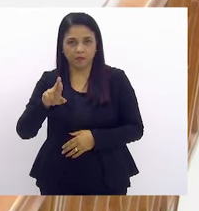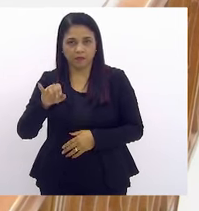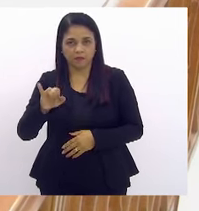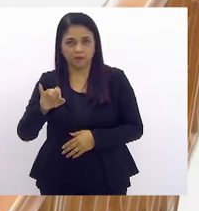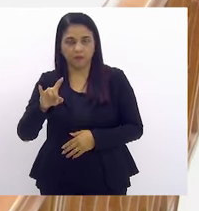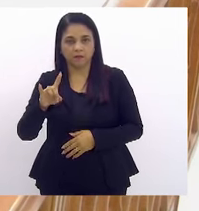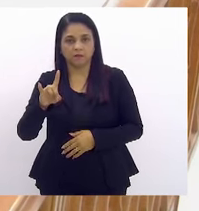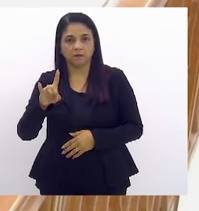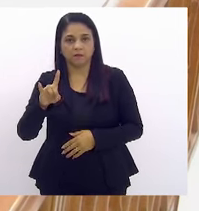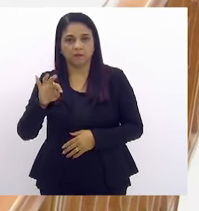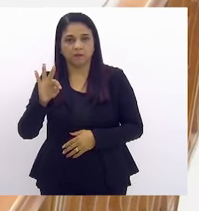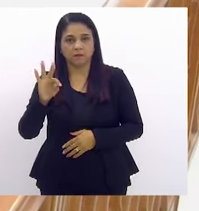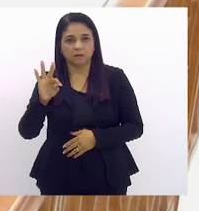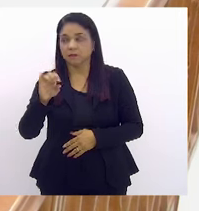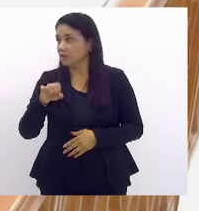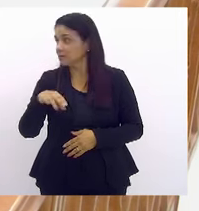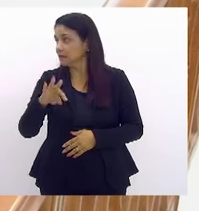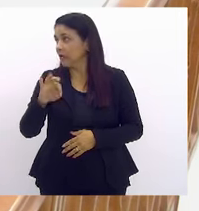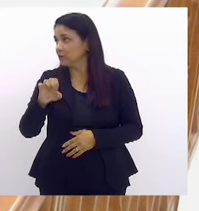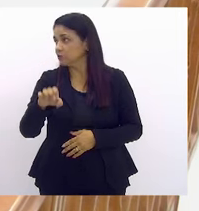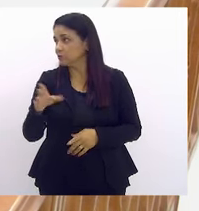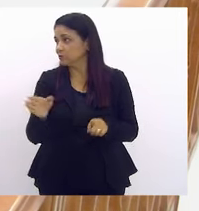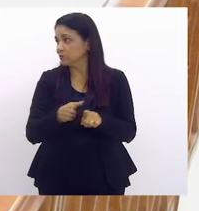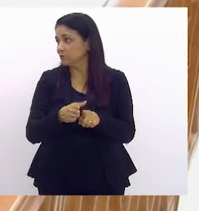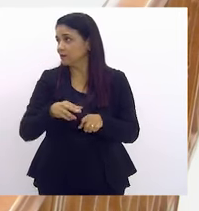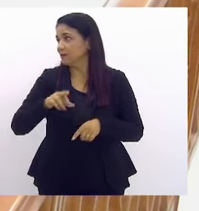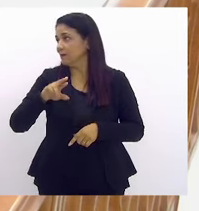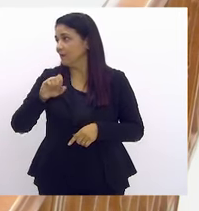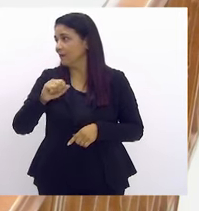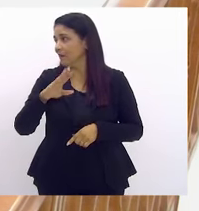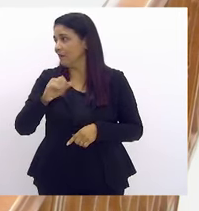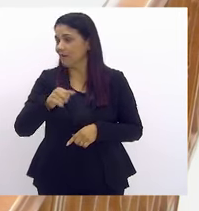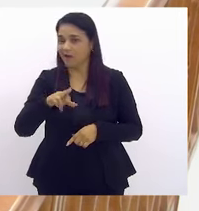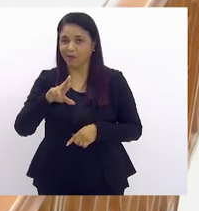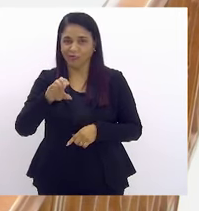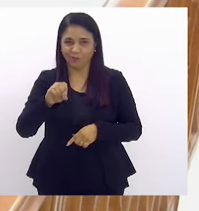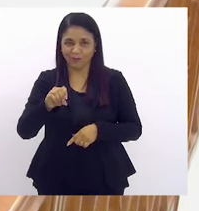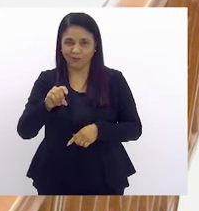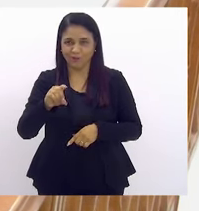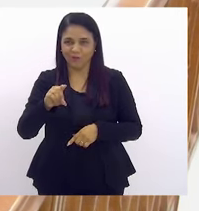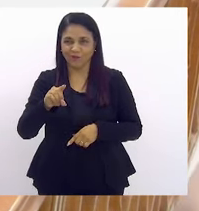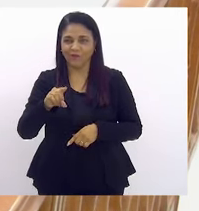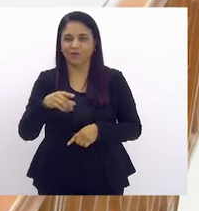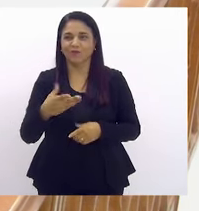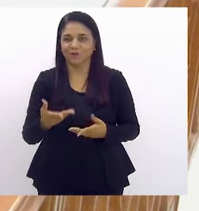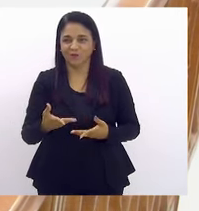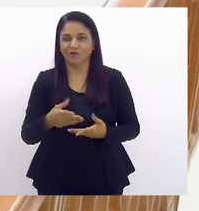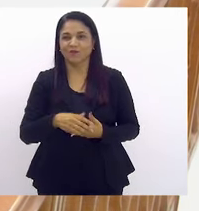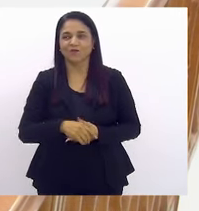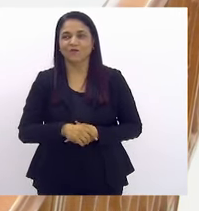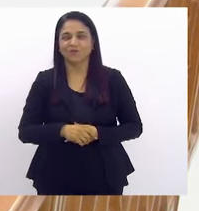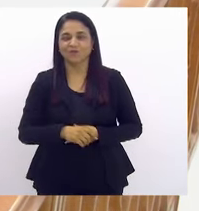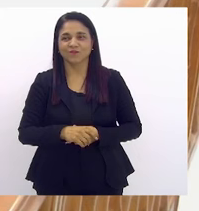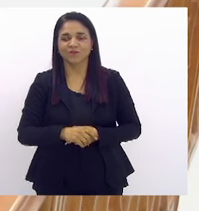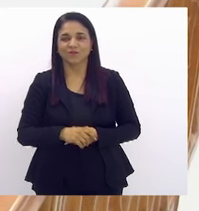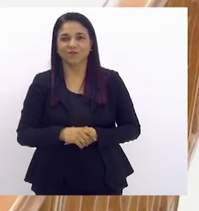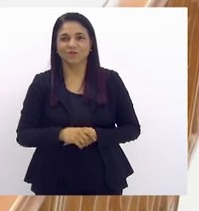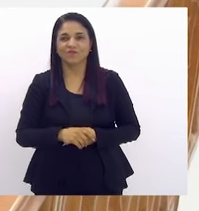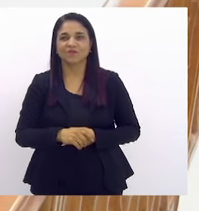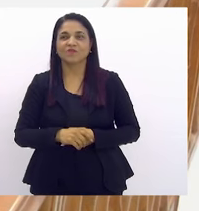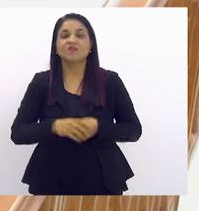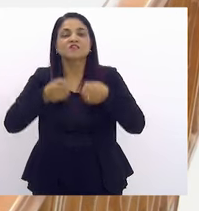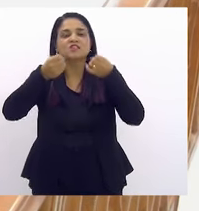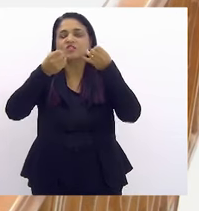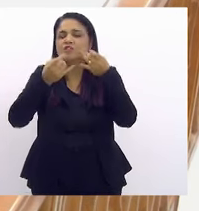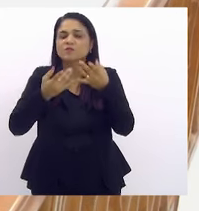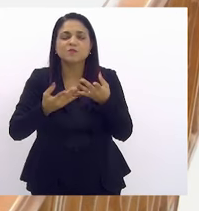Vojvodik, tanto do vereador quanto os nossos. Eu gostaria que o senhor começasse falando um pouco desse convênio,